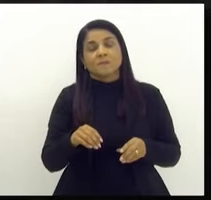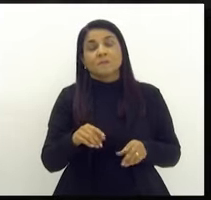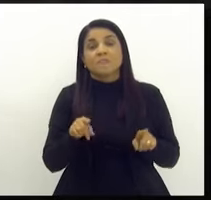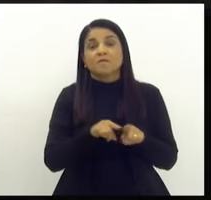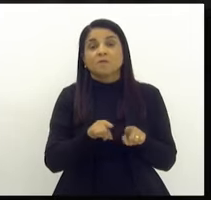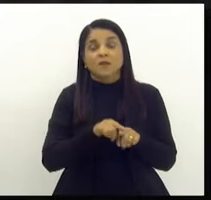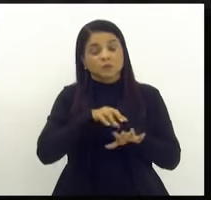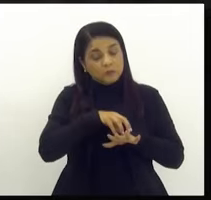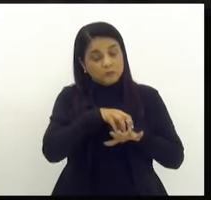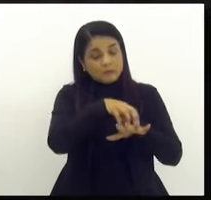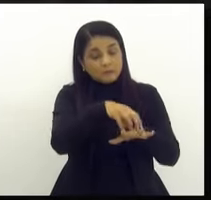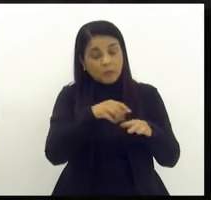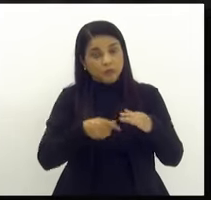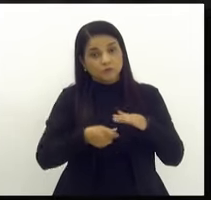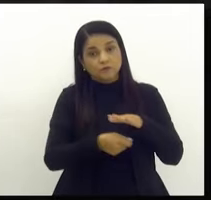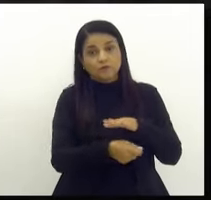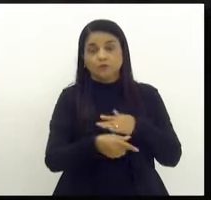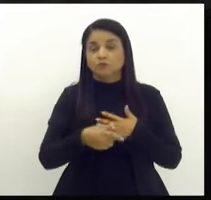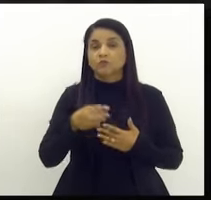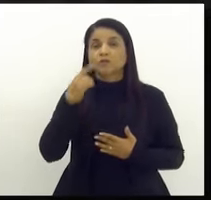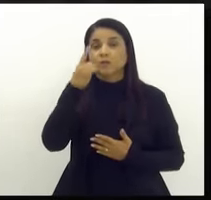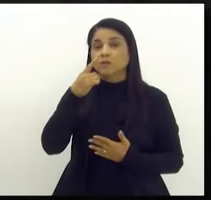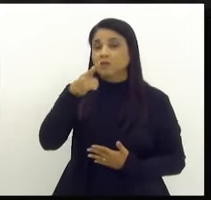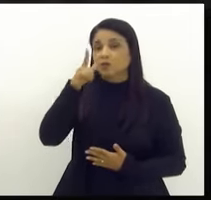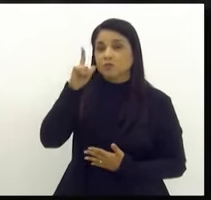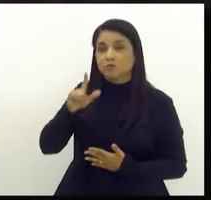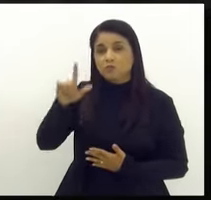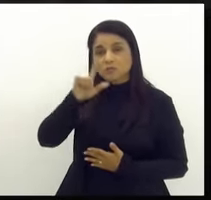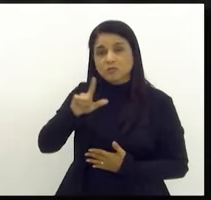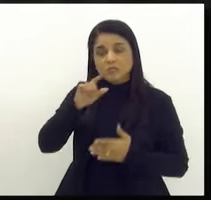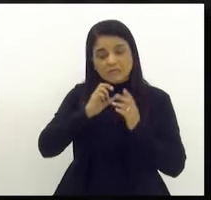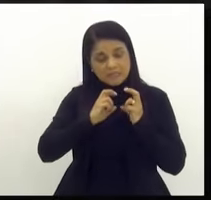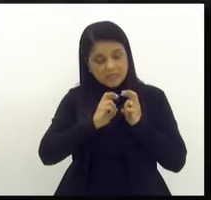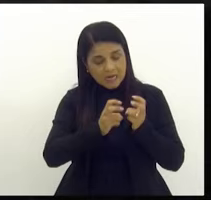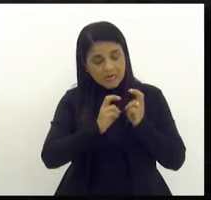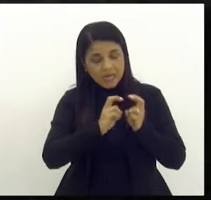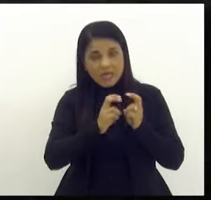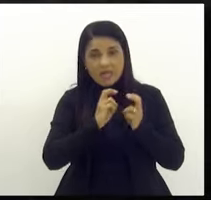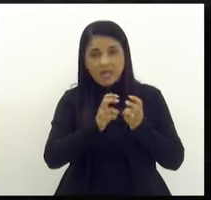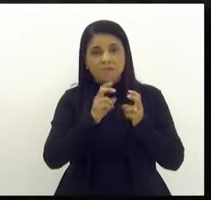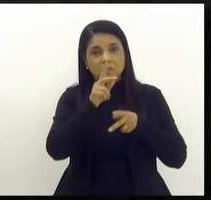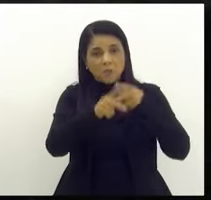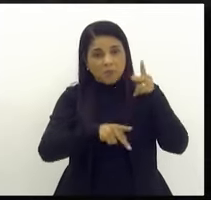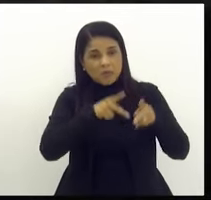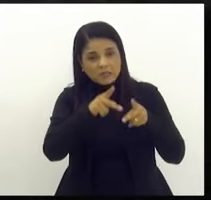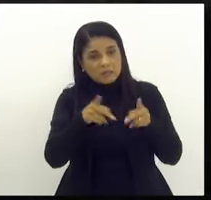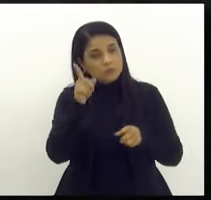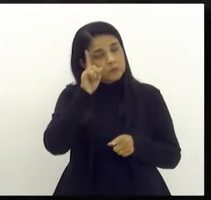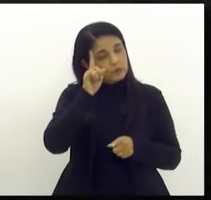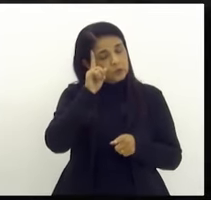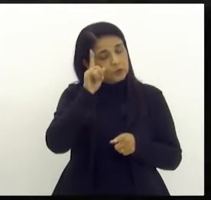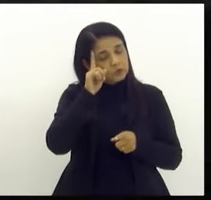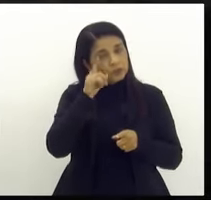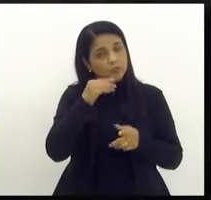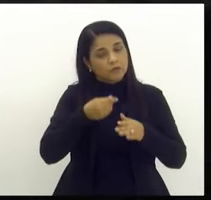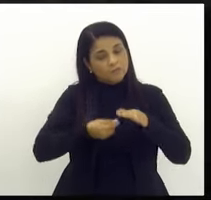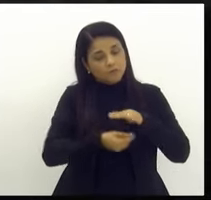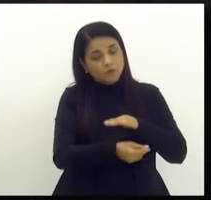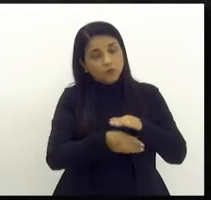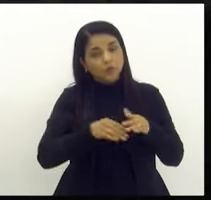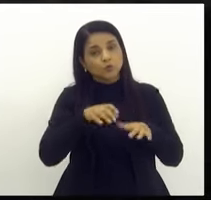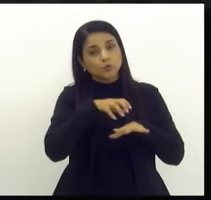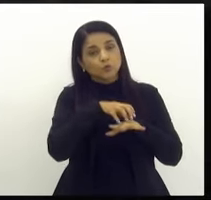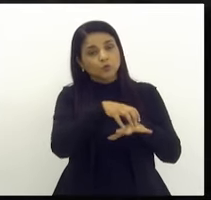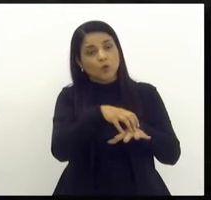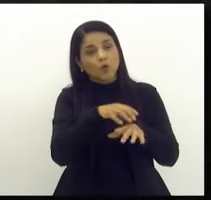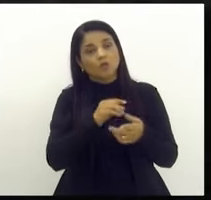transporte Lucinha que pega o trem todos os dias provê recursos